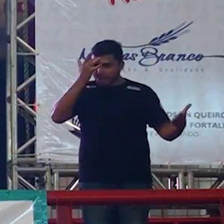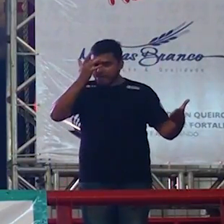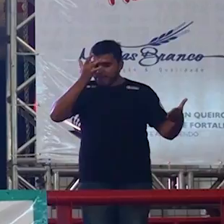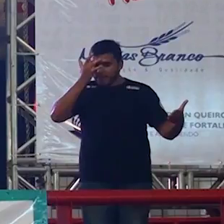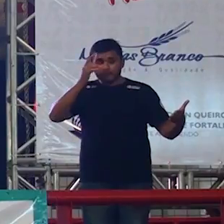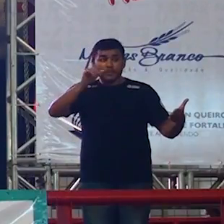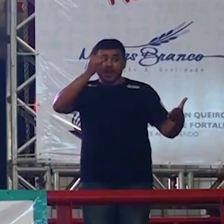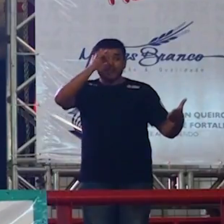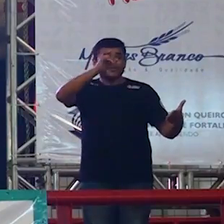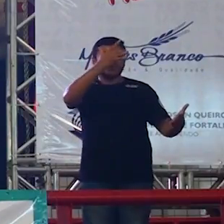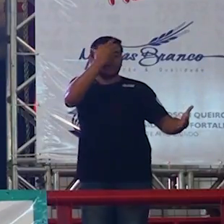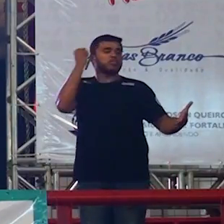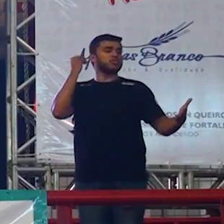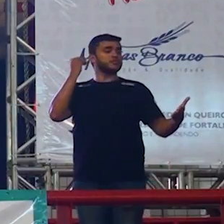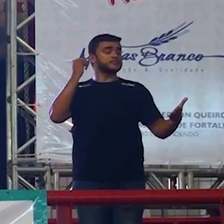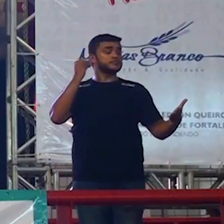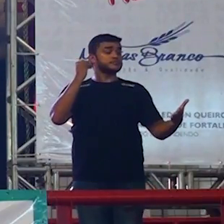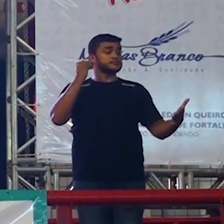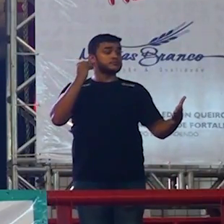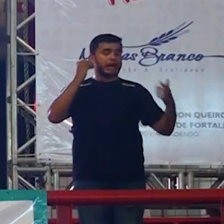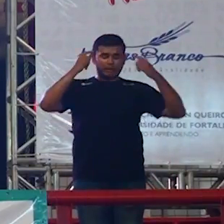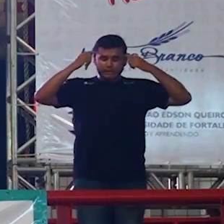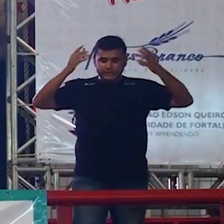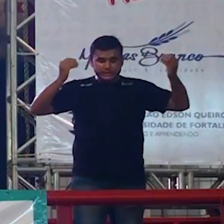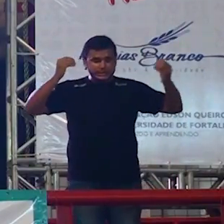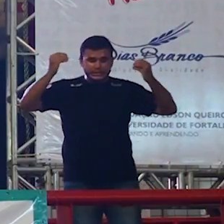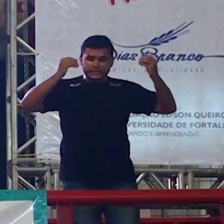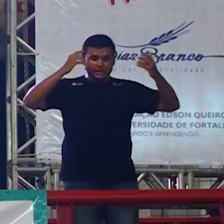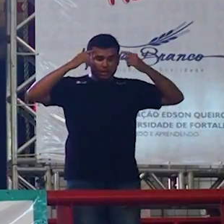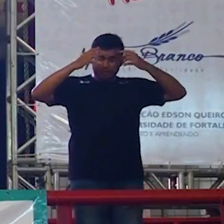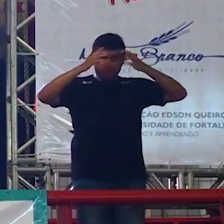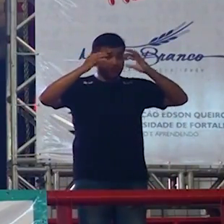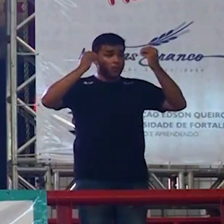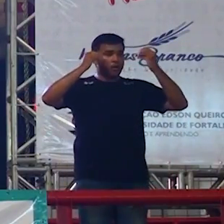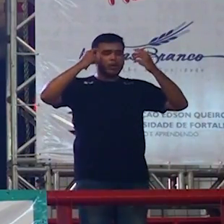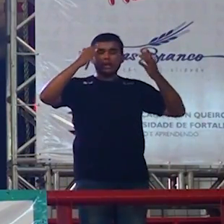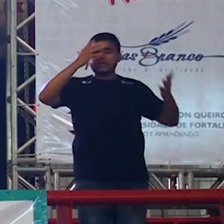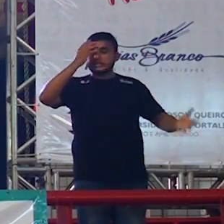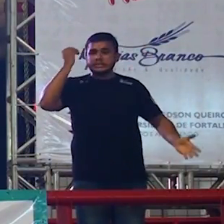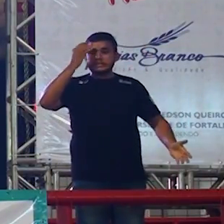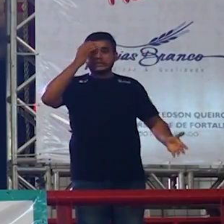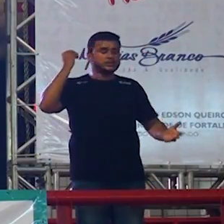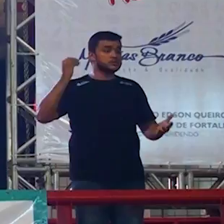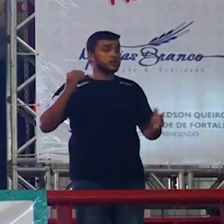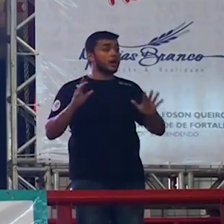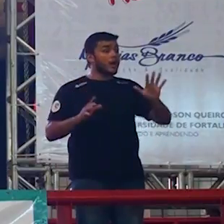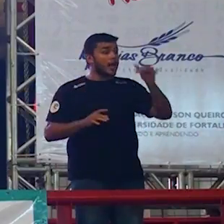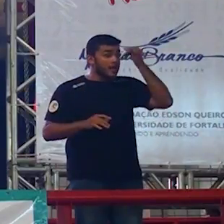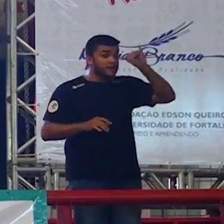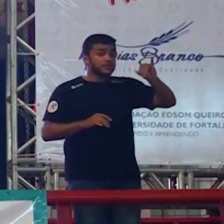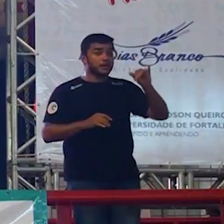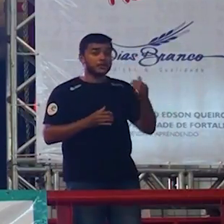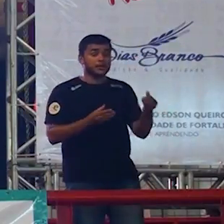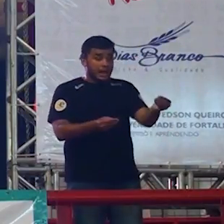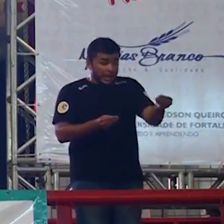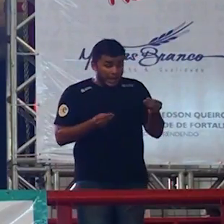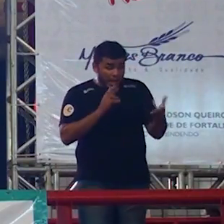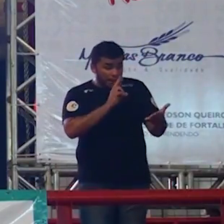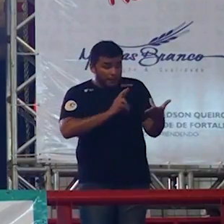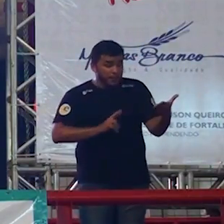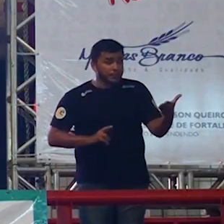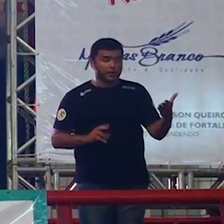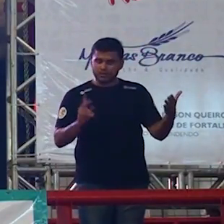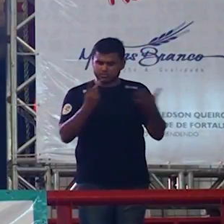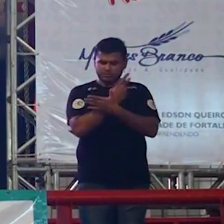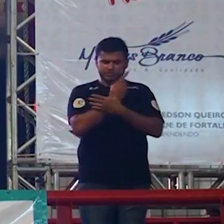prova logo, hein? Com medo de esquecer. Com medo de esquecer, entrega logo. Se você